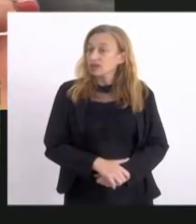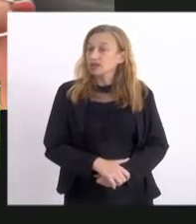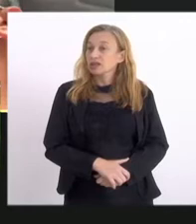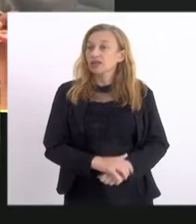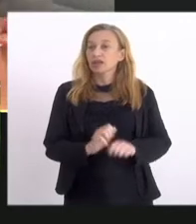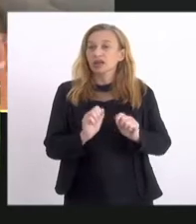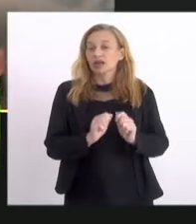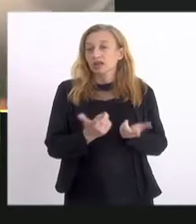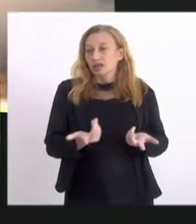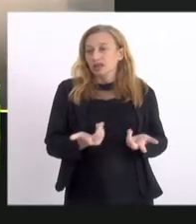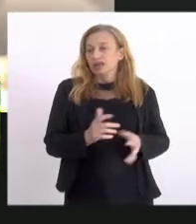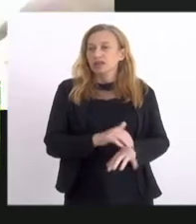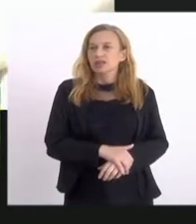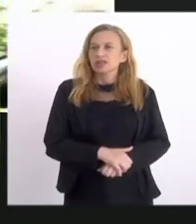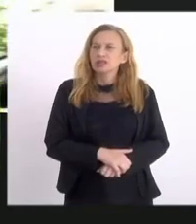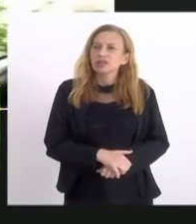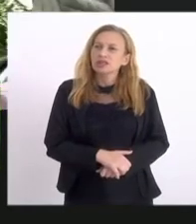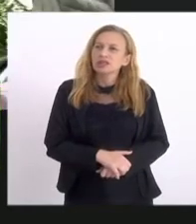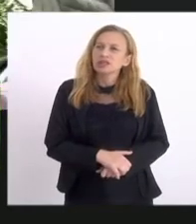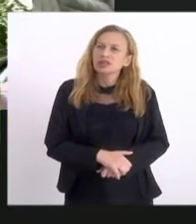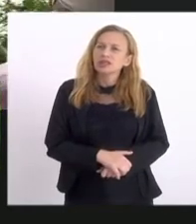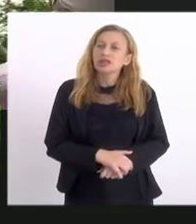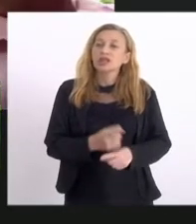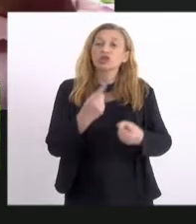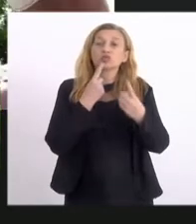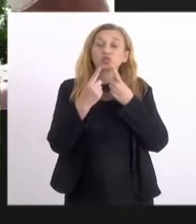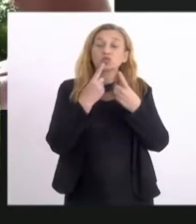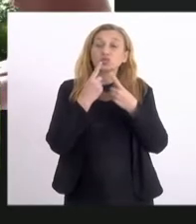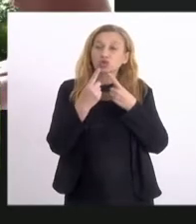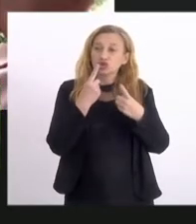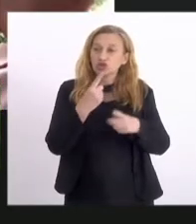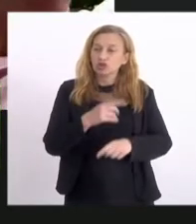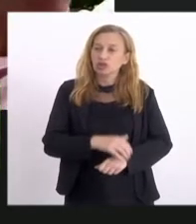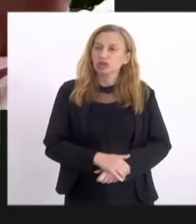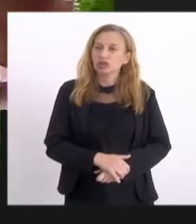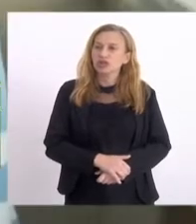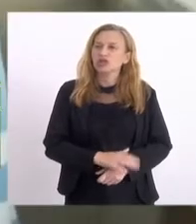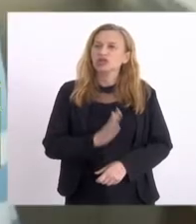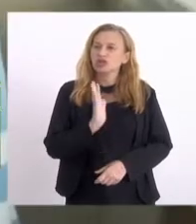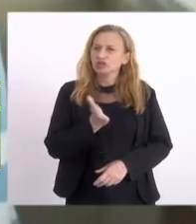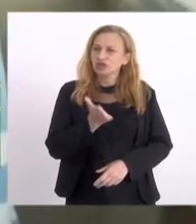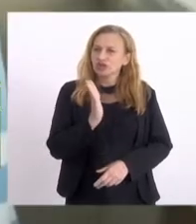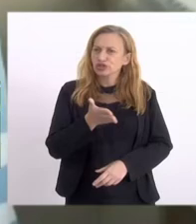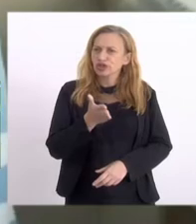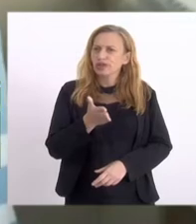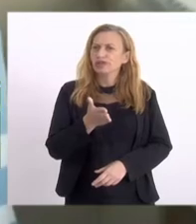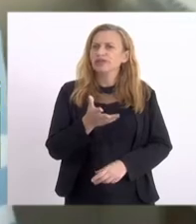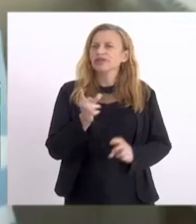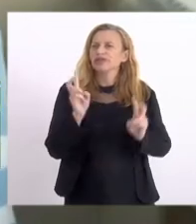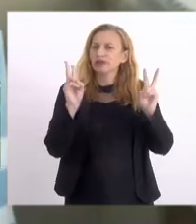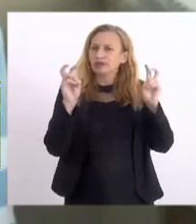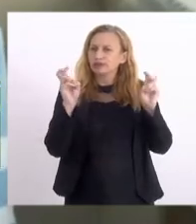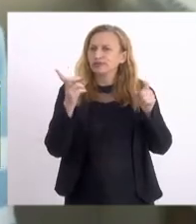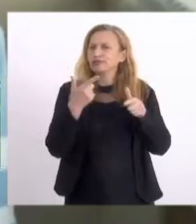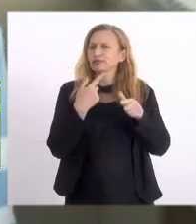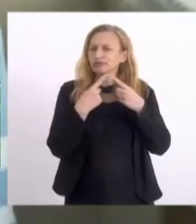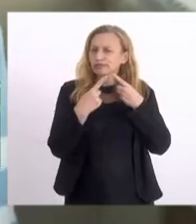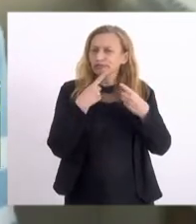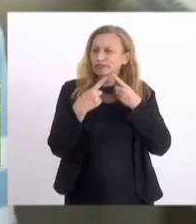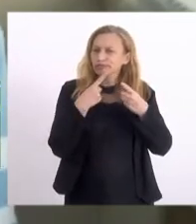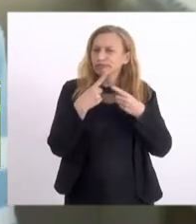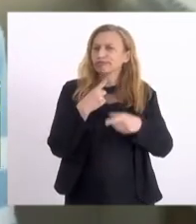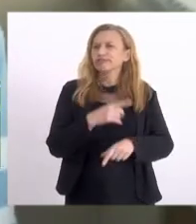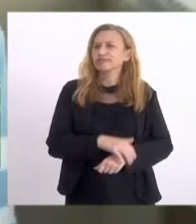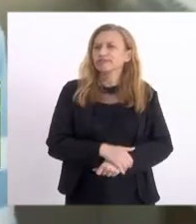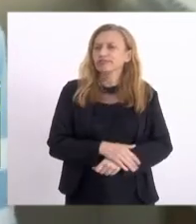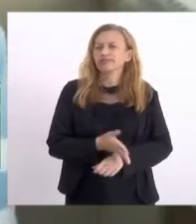Legislativa novamente querer discutir aquilo que já foi grandes discussões, né?